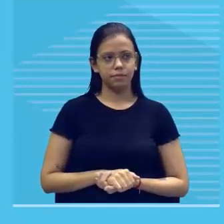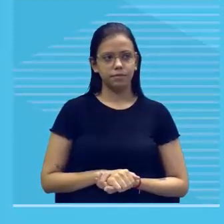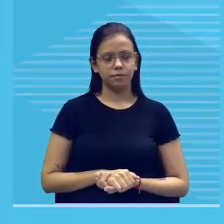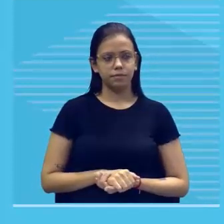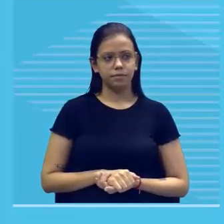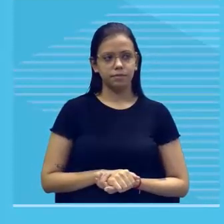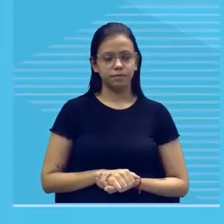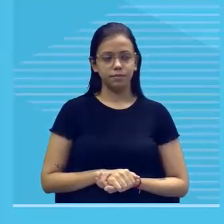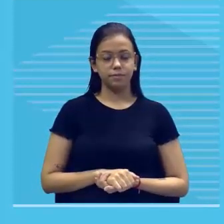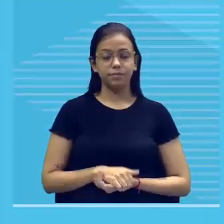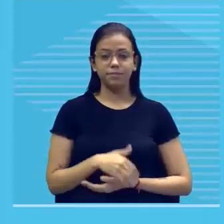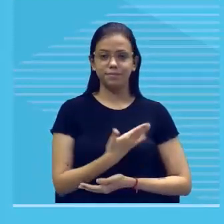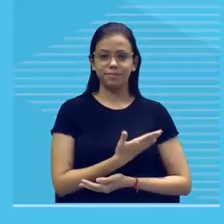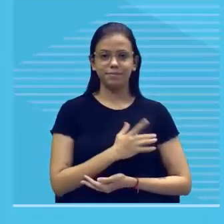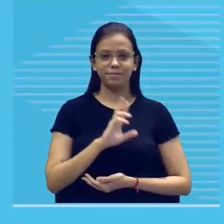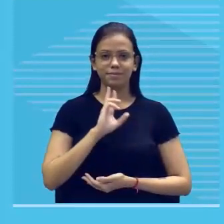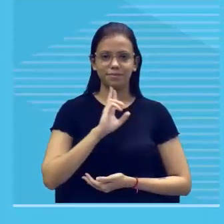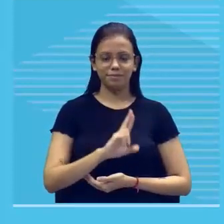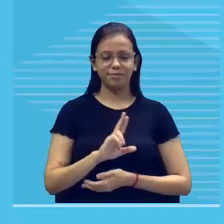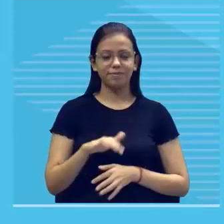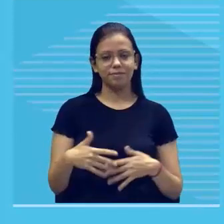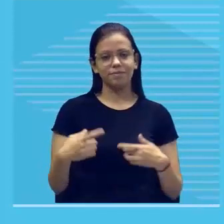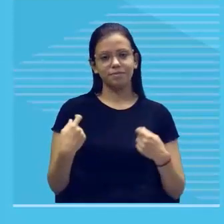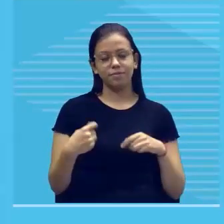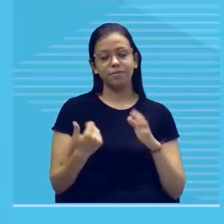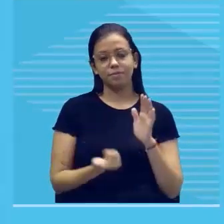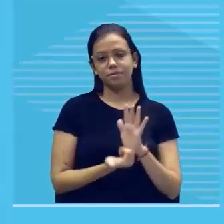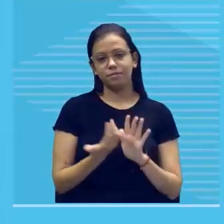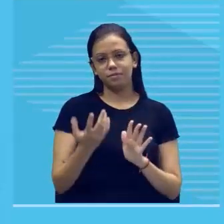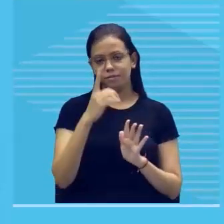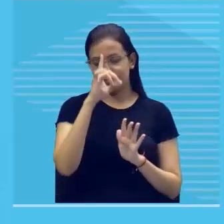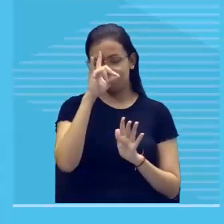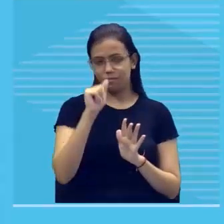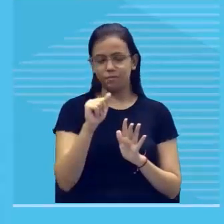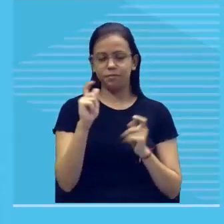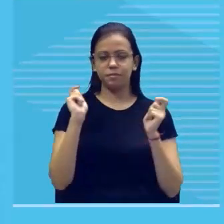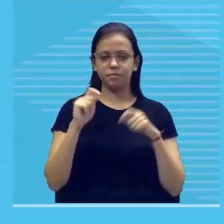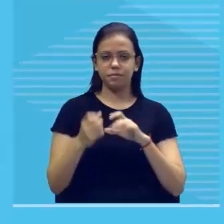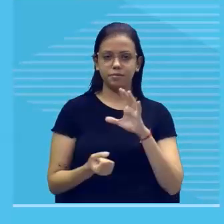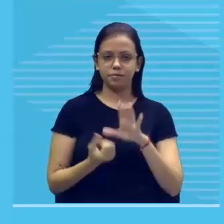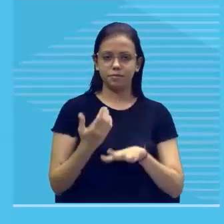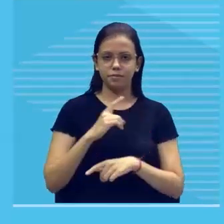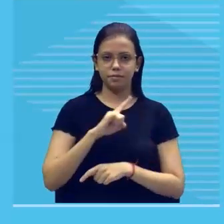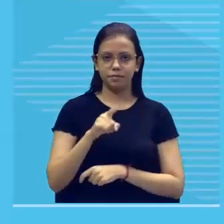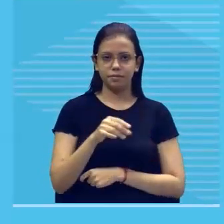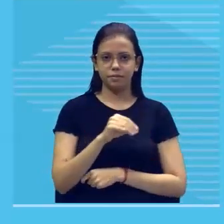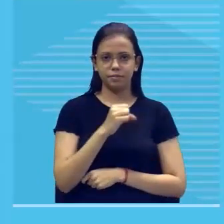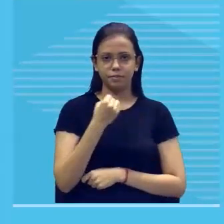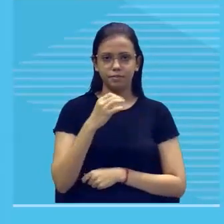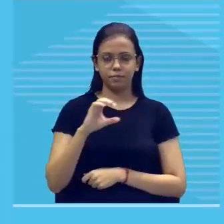Oi Taiana nossa resposta então vou precisar de quantos dias para produzir 1080m de